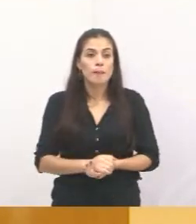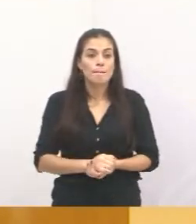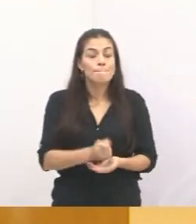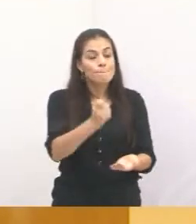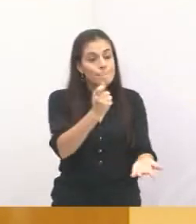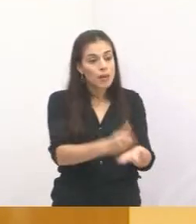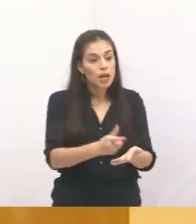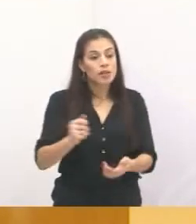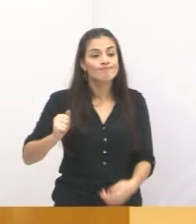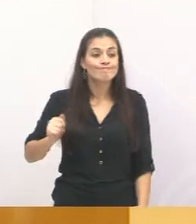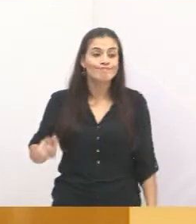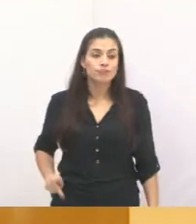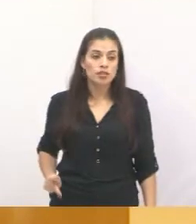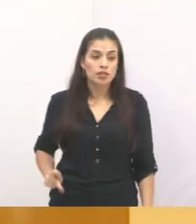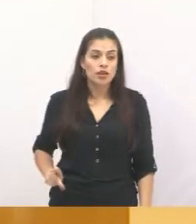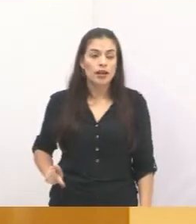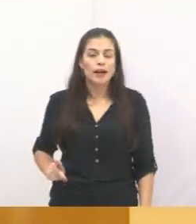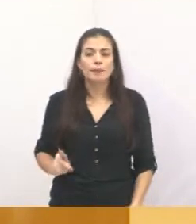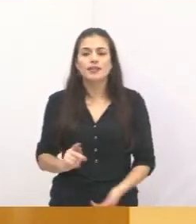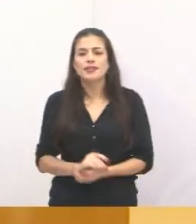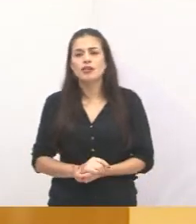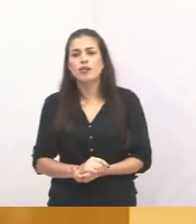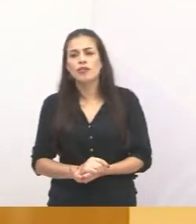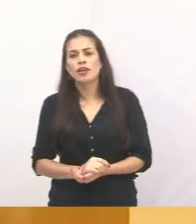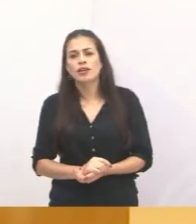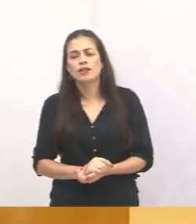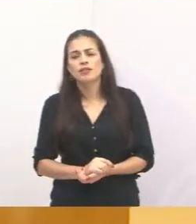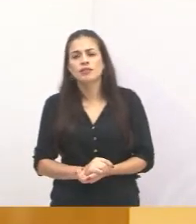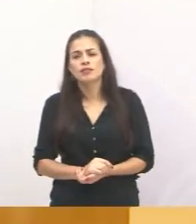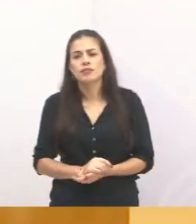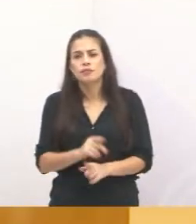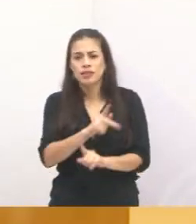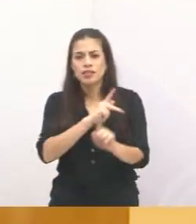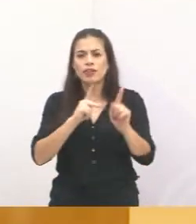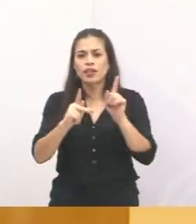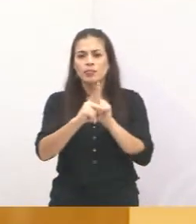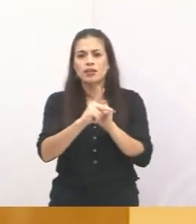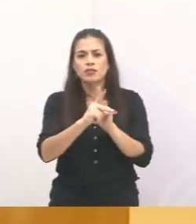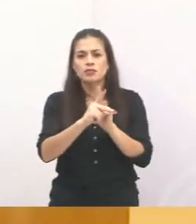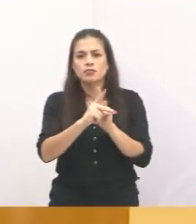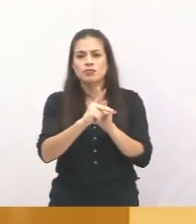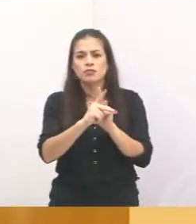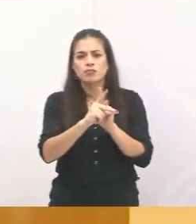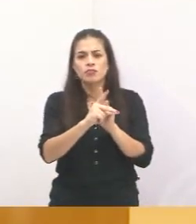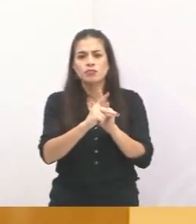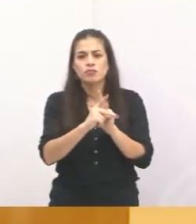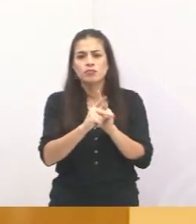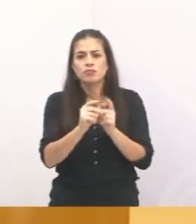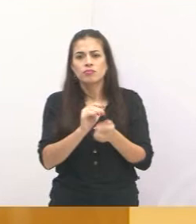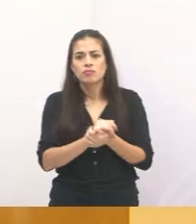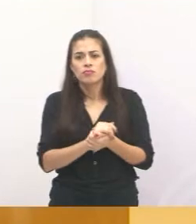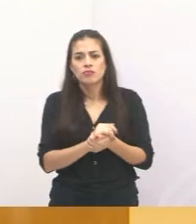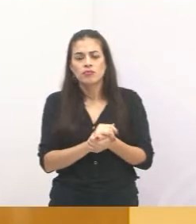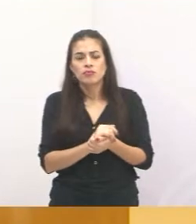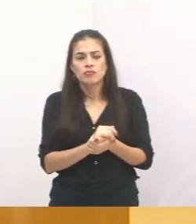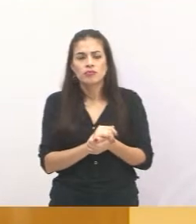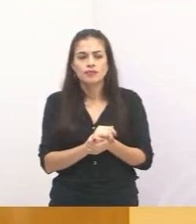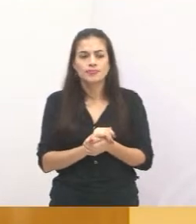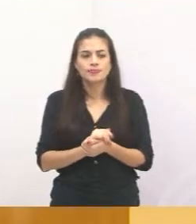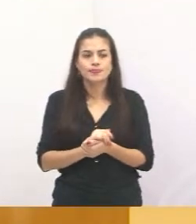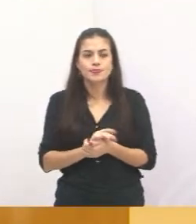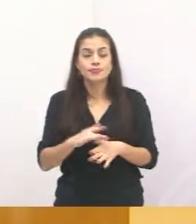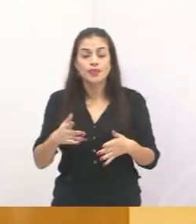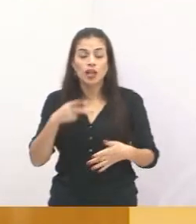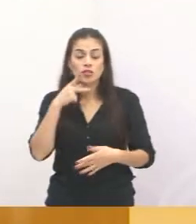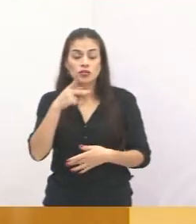aos servidores públicos efetivos e seus dependentes, no caso, a pensão. Dizer que